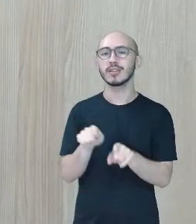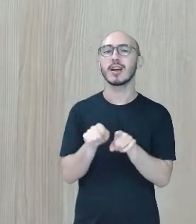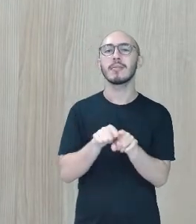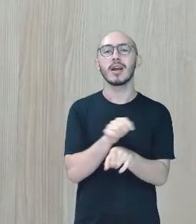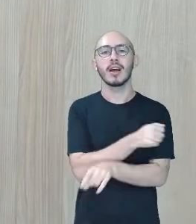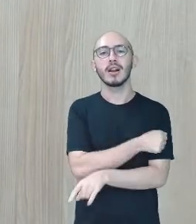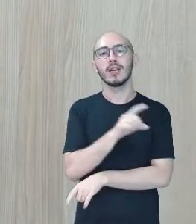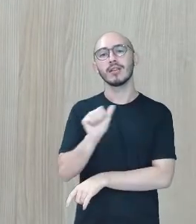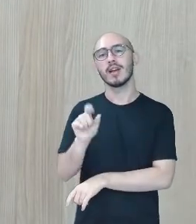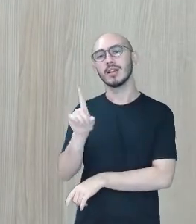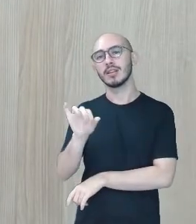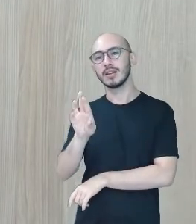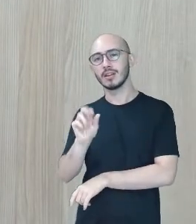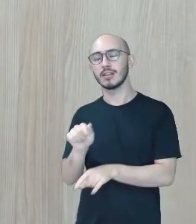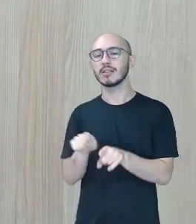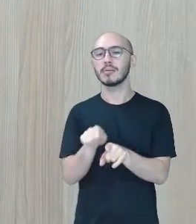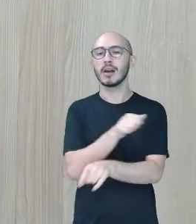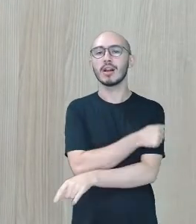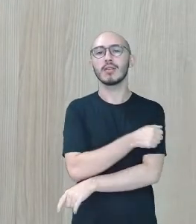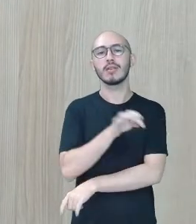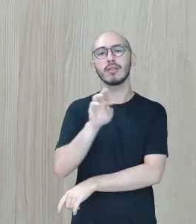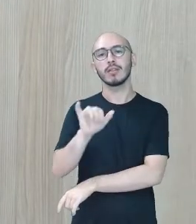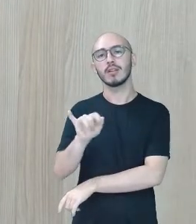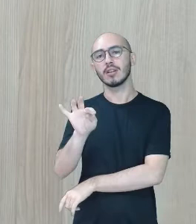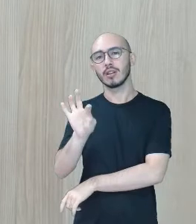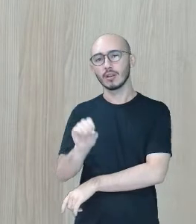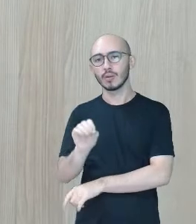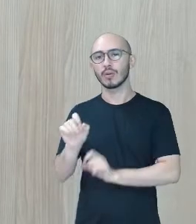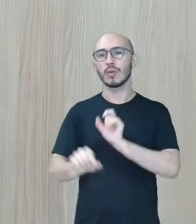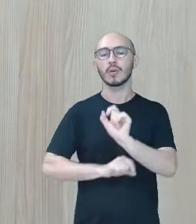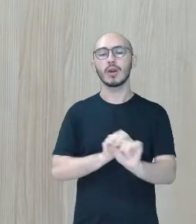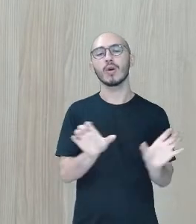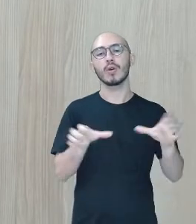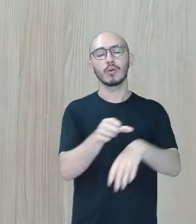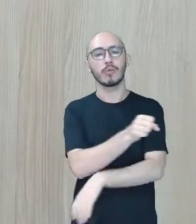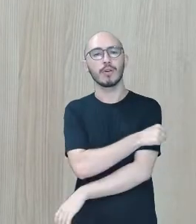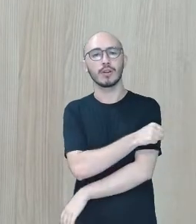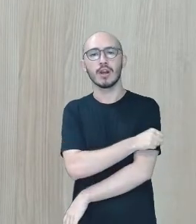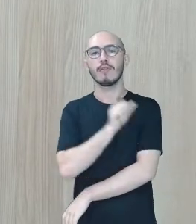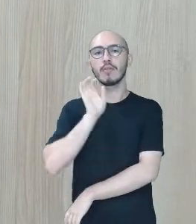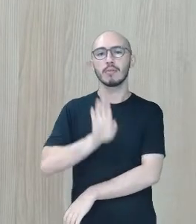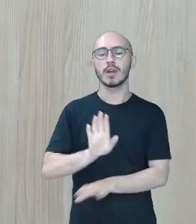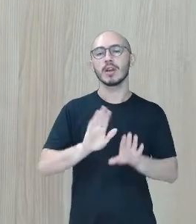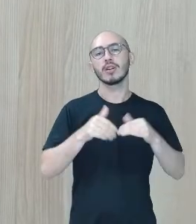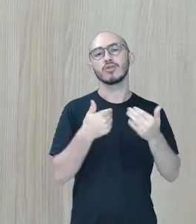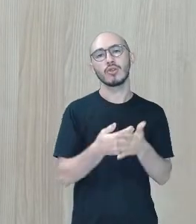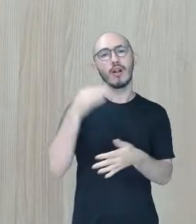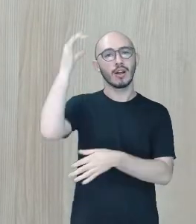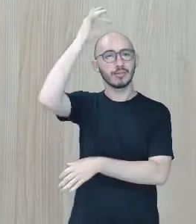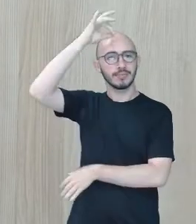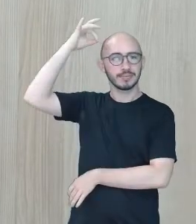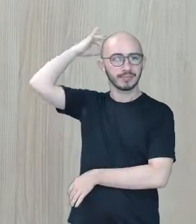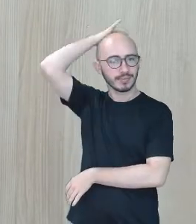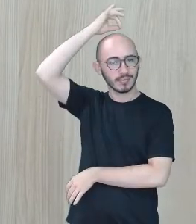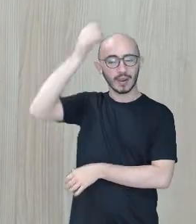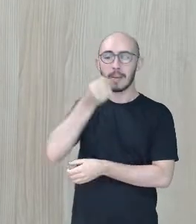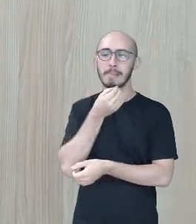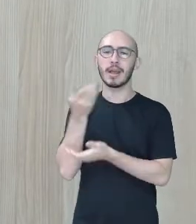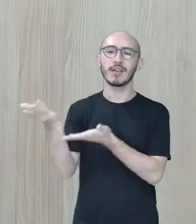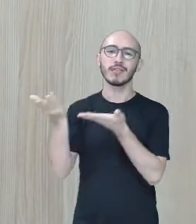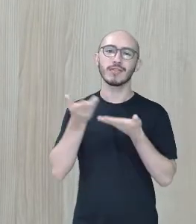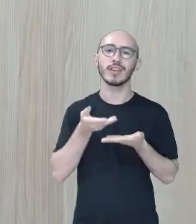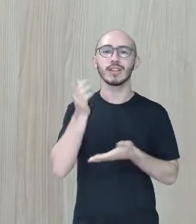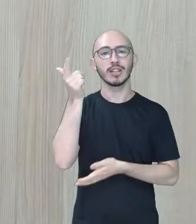sendo bem-vindo. O Tito falando assim que é do 8º B da Escola Divino Espírito Santo. Então seja bem-vindo mais